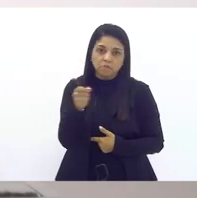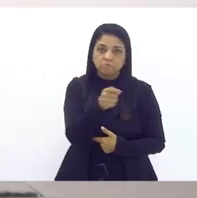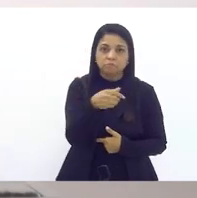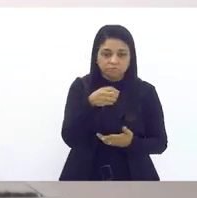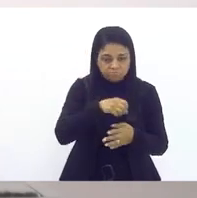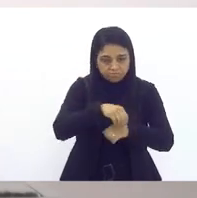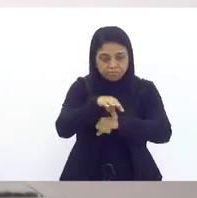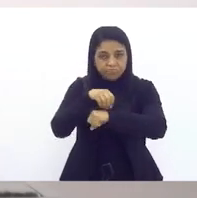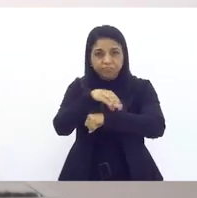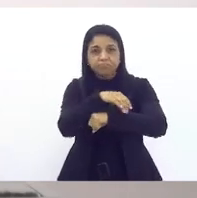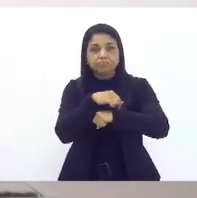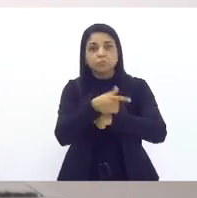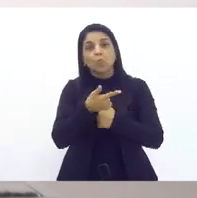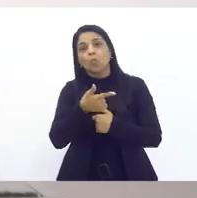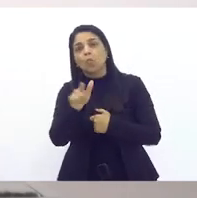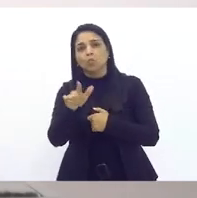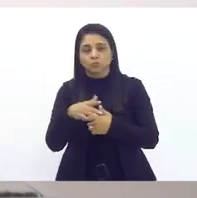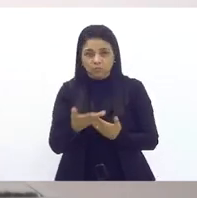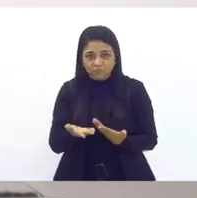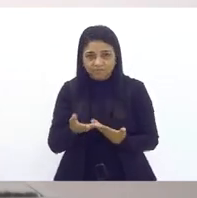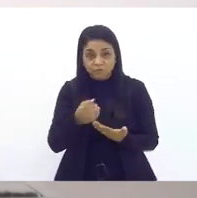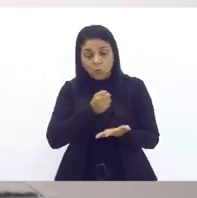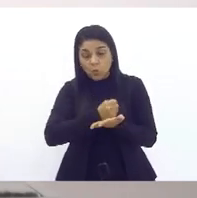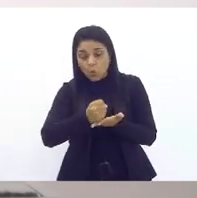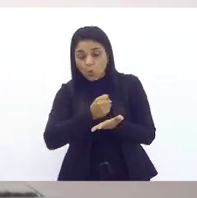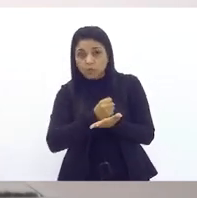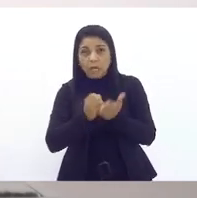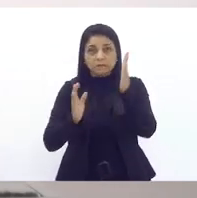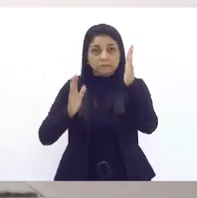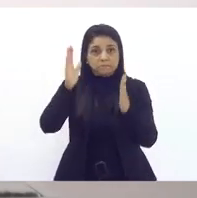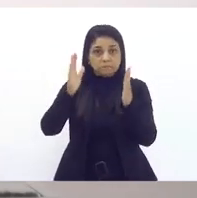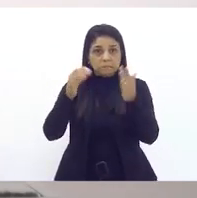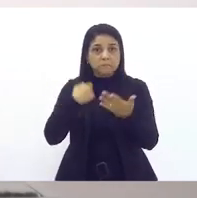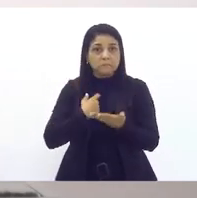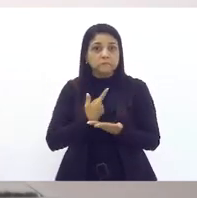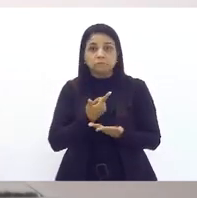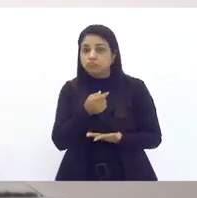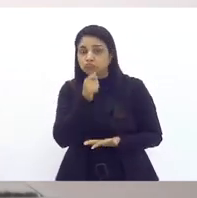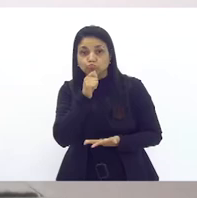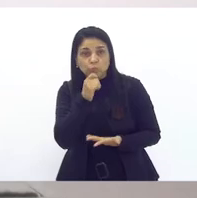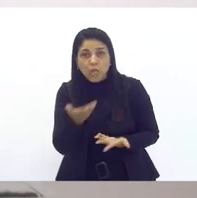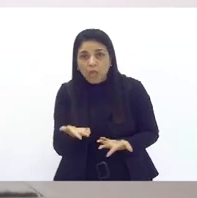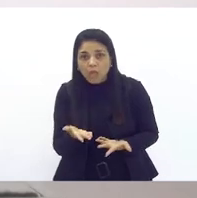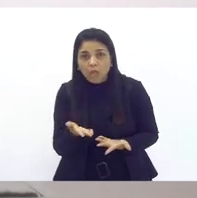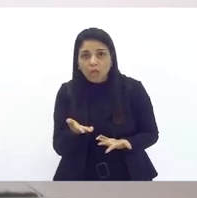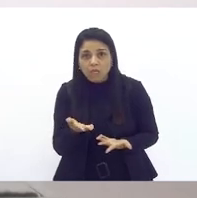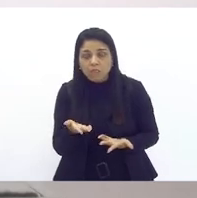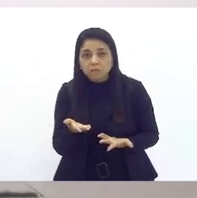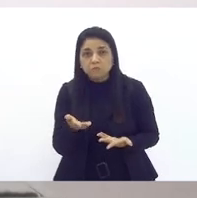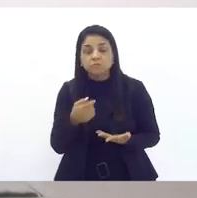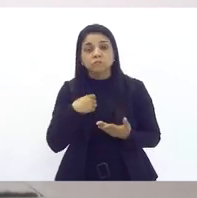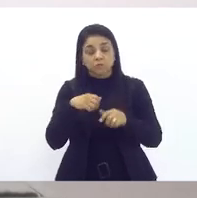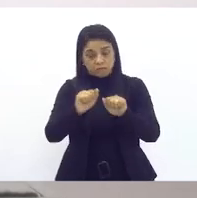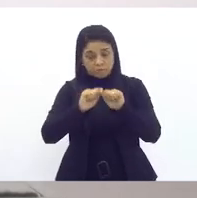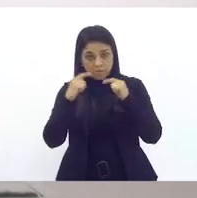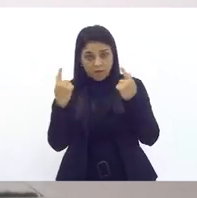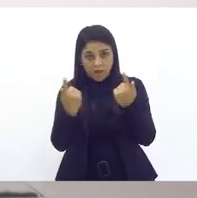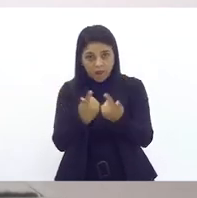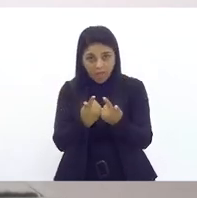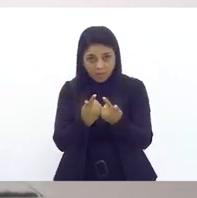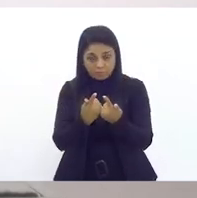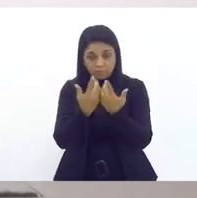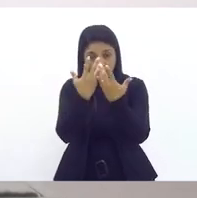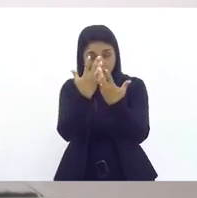Se é um contrato de tempo determinado? Essa que é a questão. Quando a Assembleia aprovou aqui o